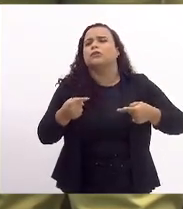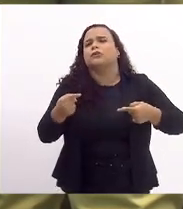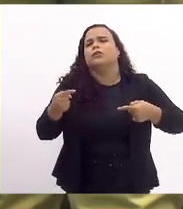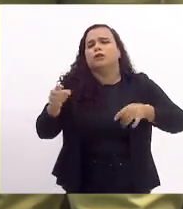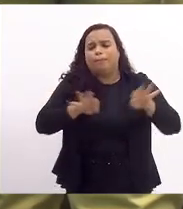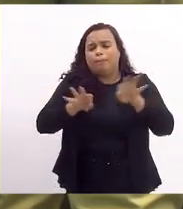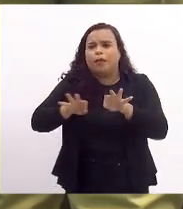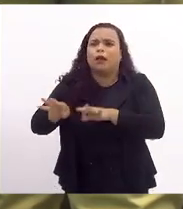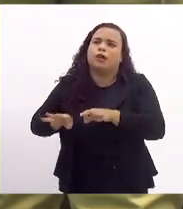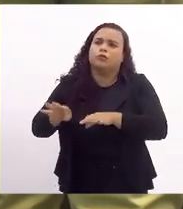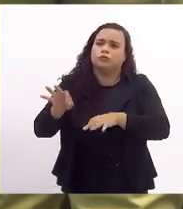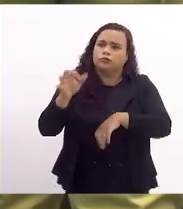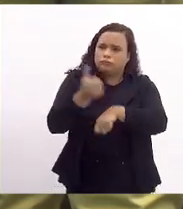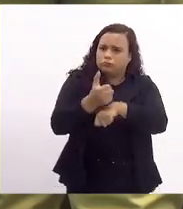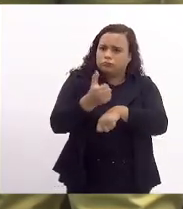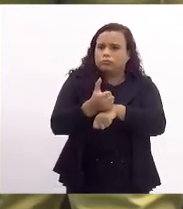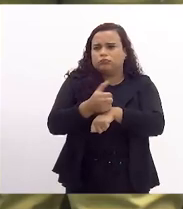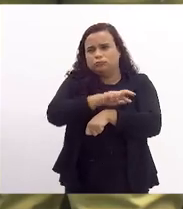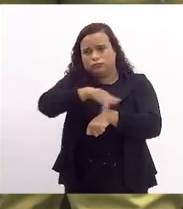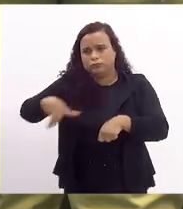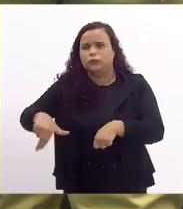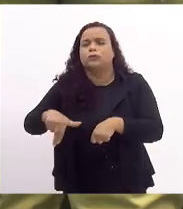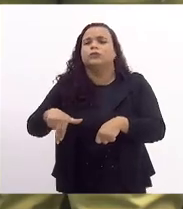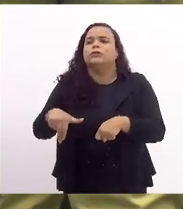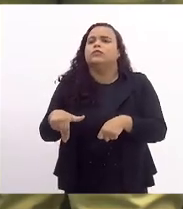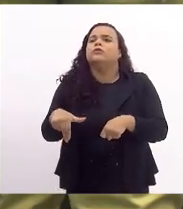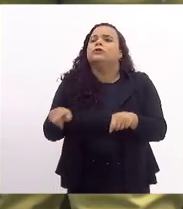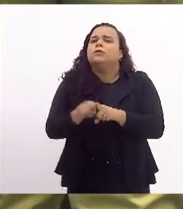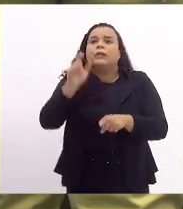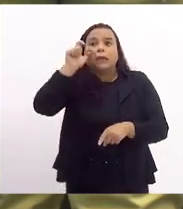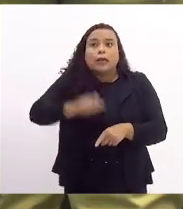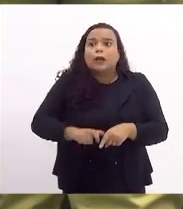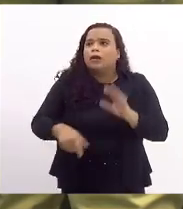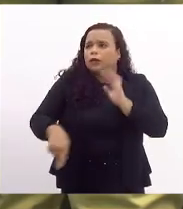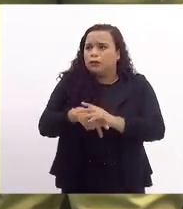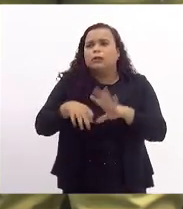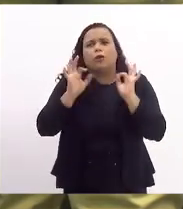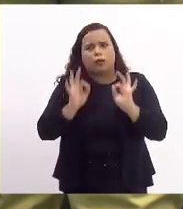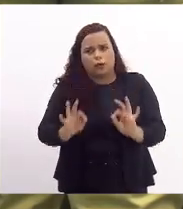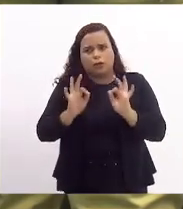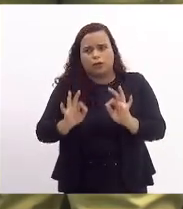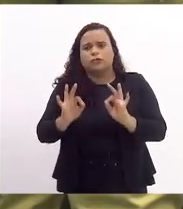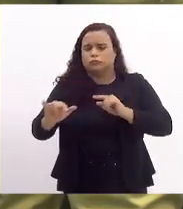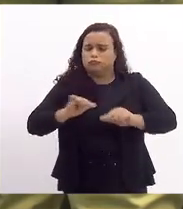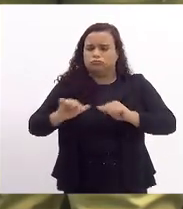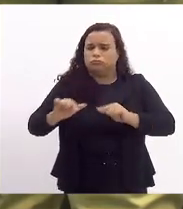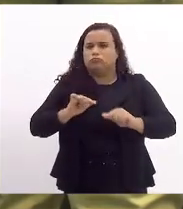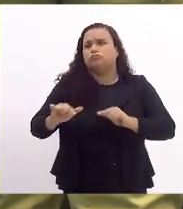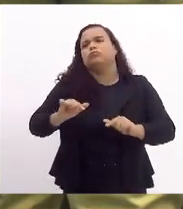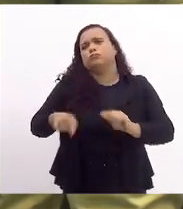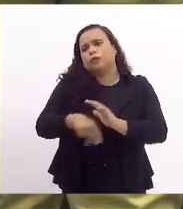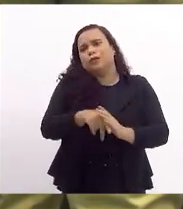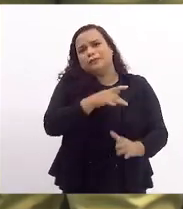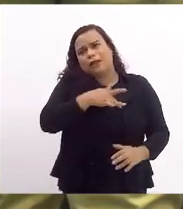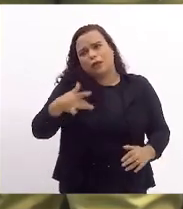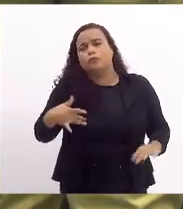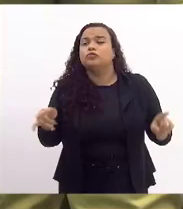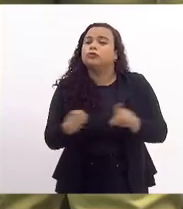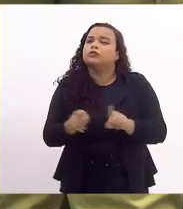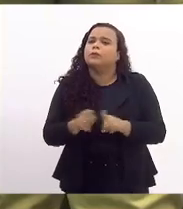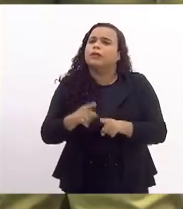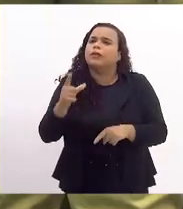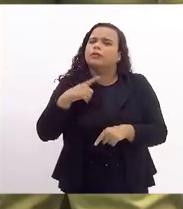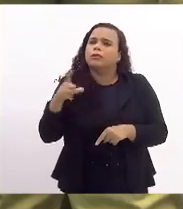do plano de cargos problema digito dos interesses legítimos da dos servidores da Saúde está em